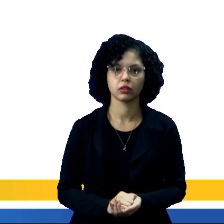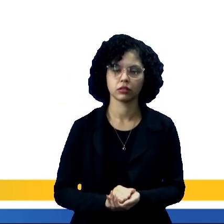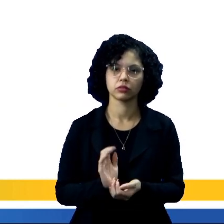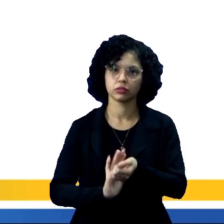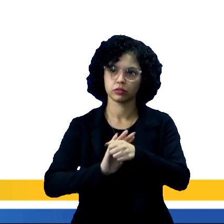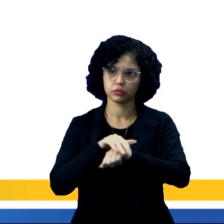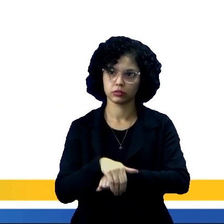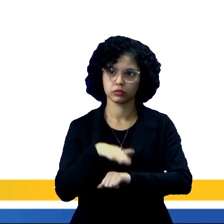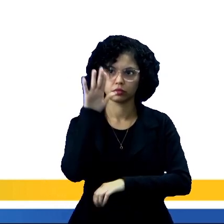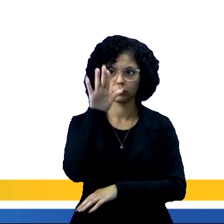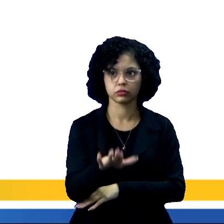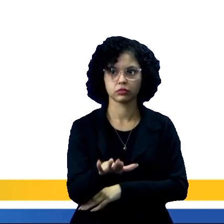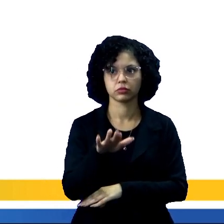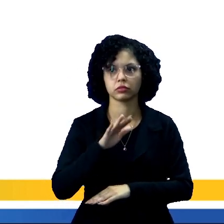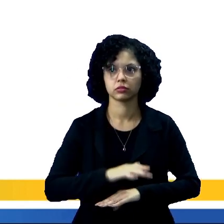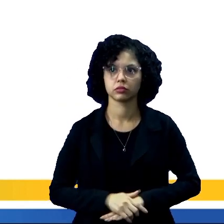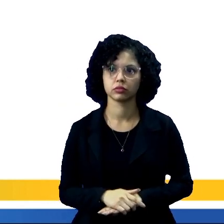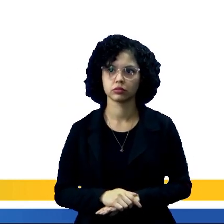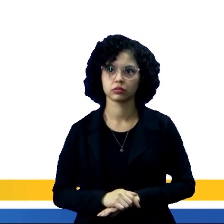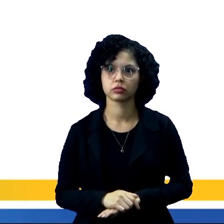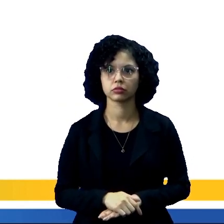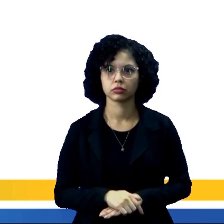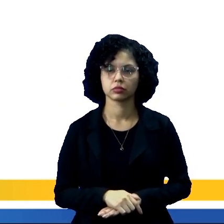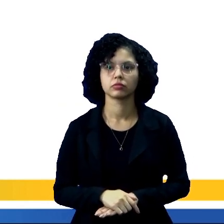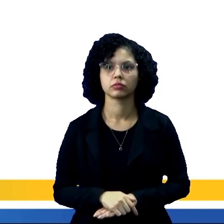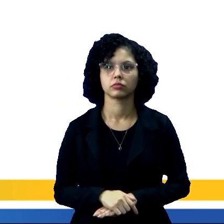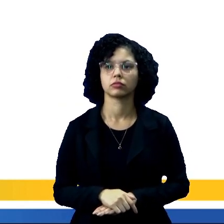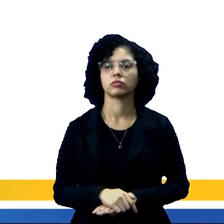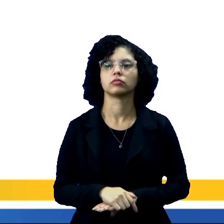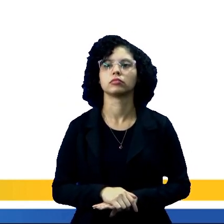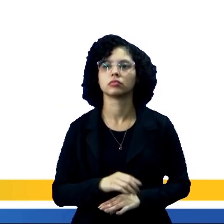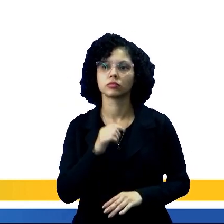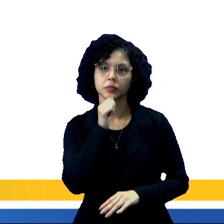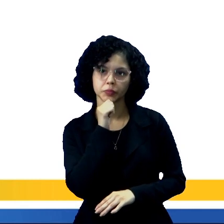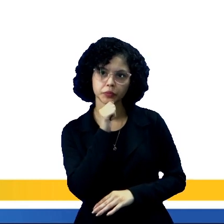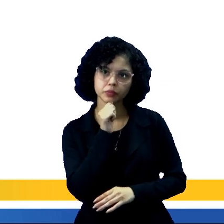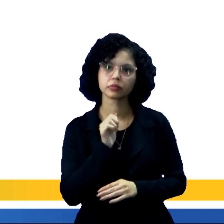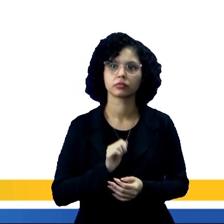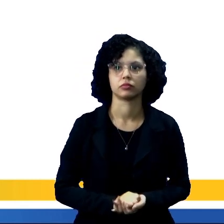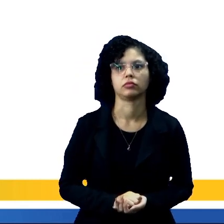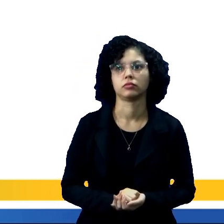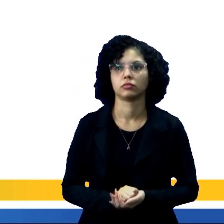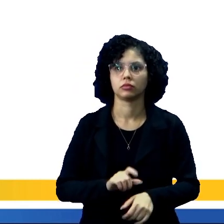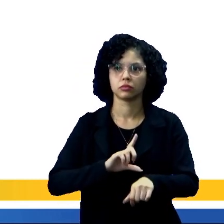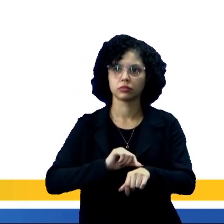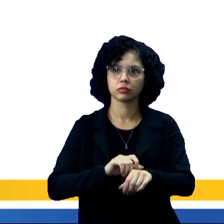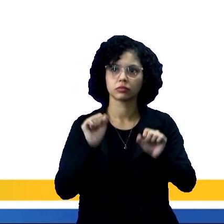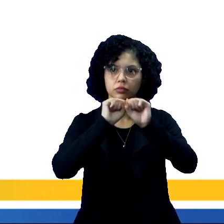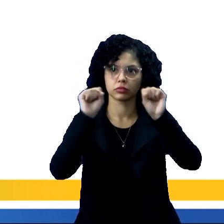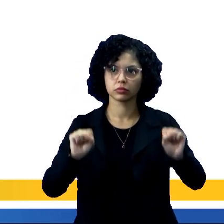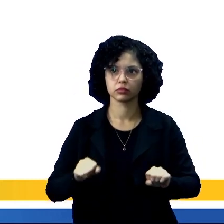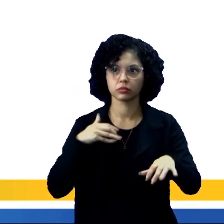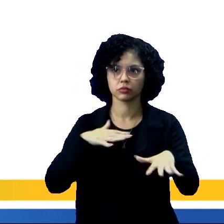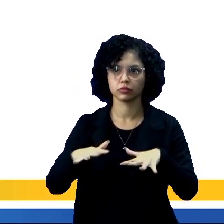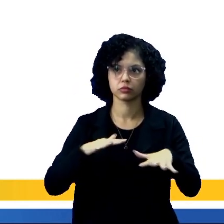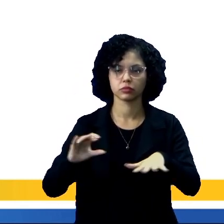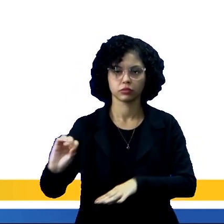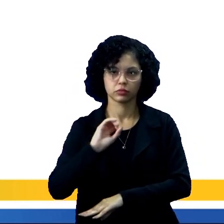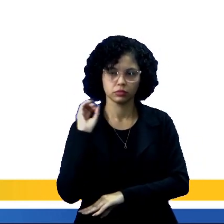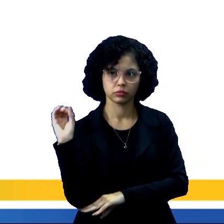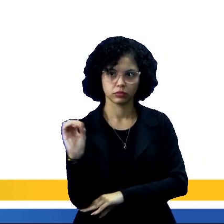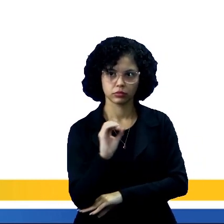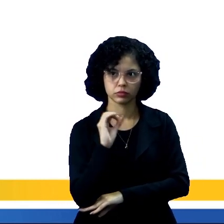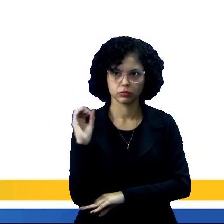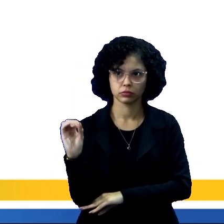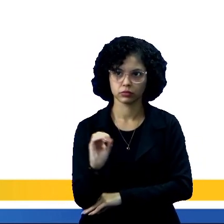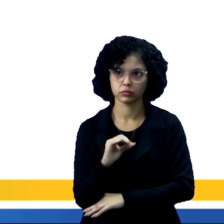os períodos diurno e noturno, aos fusos horários, sistemas que respondem ao